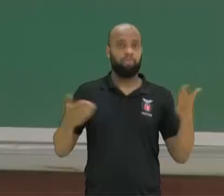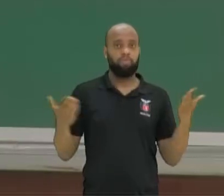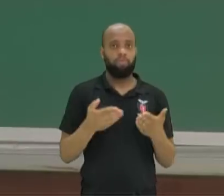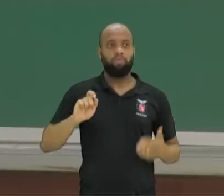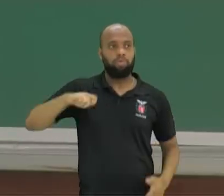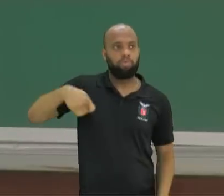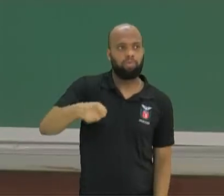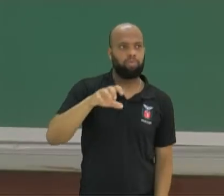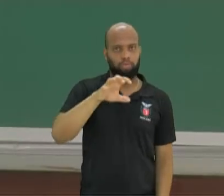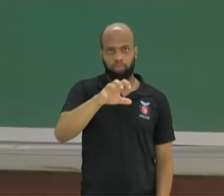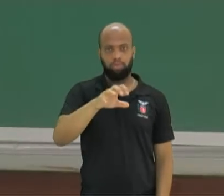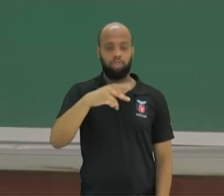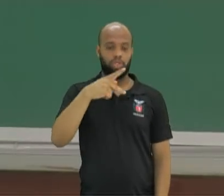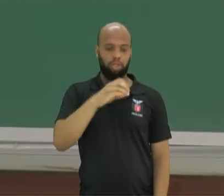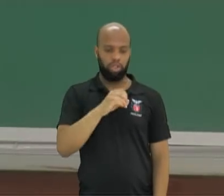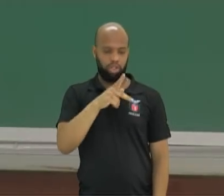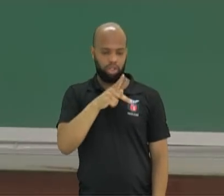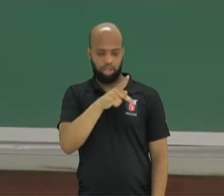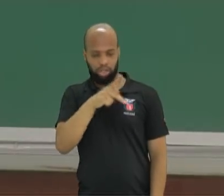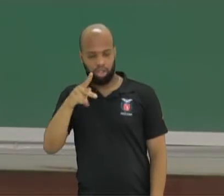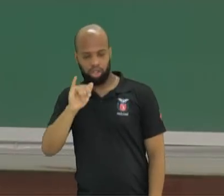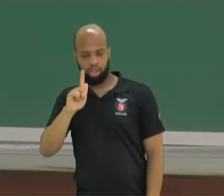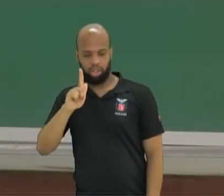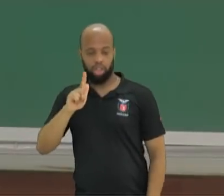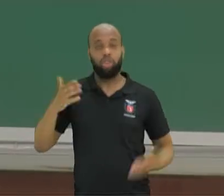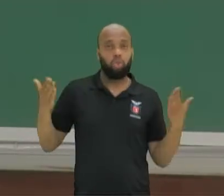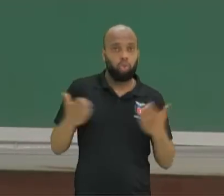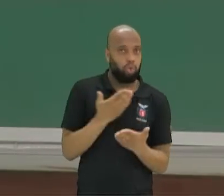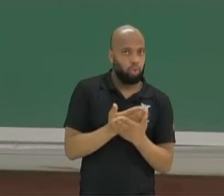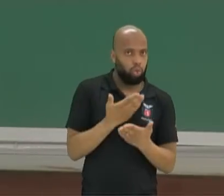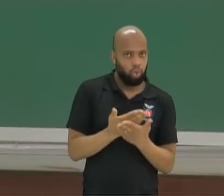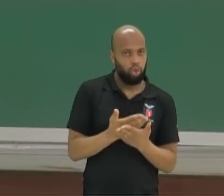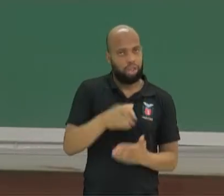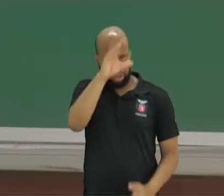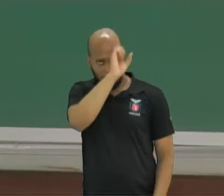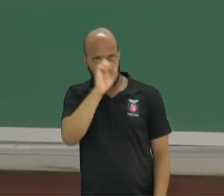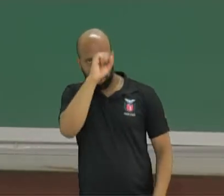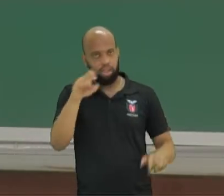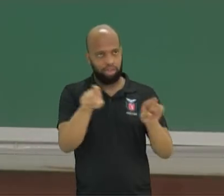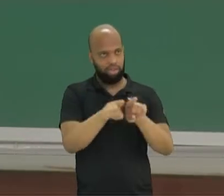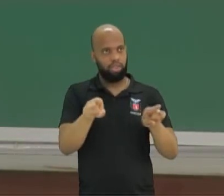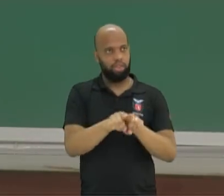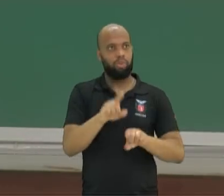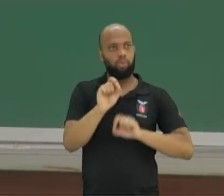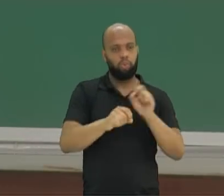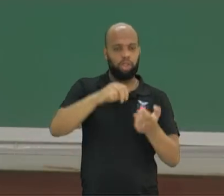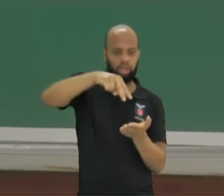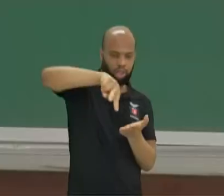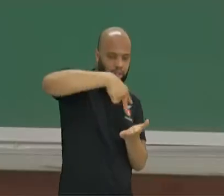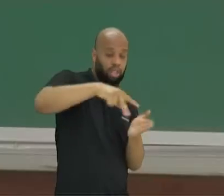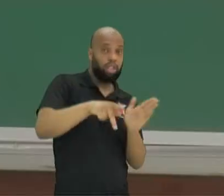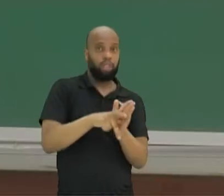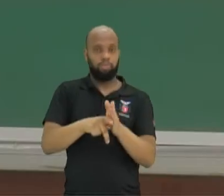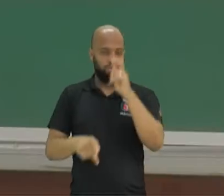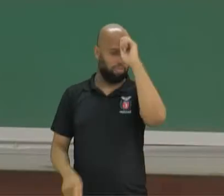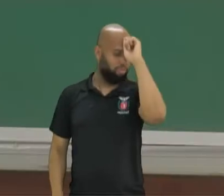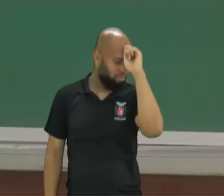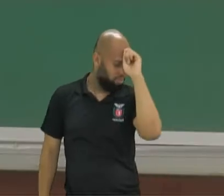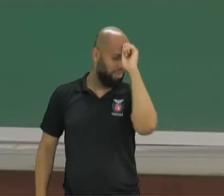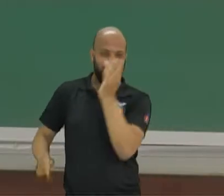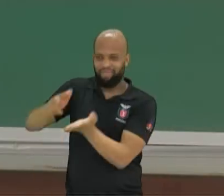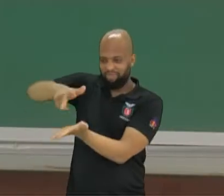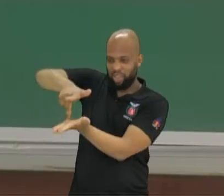a respeito do popping, que foi a dança que a gente viu hoje e que nós aprendemos que era a dança do Michael Jackson,